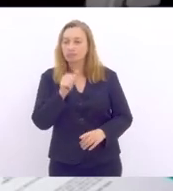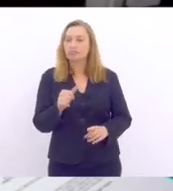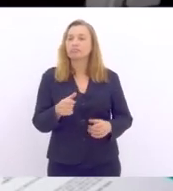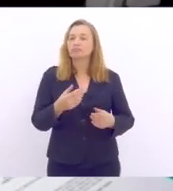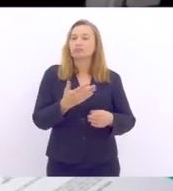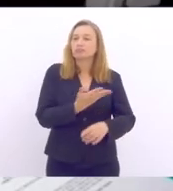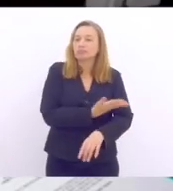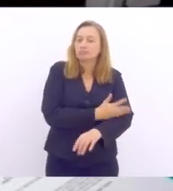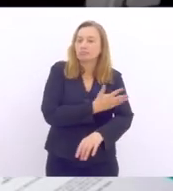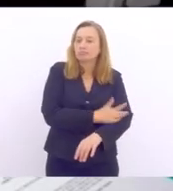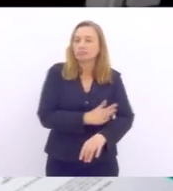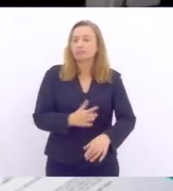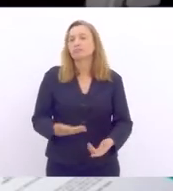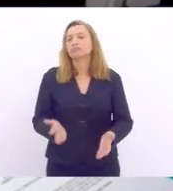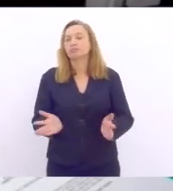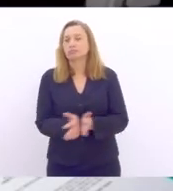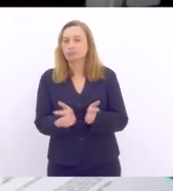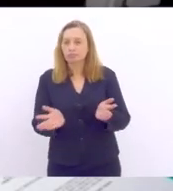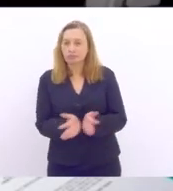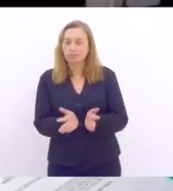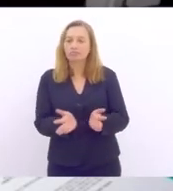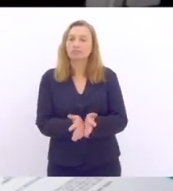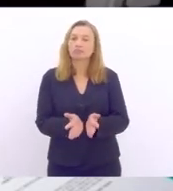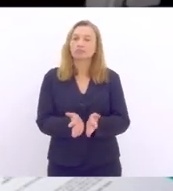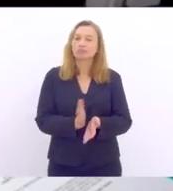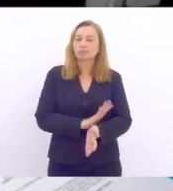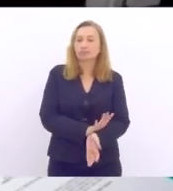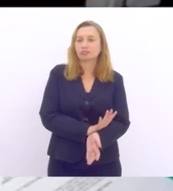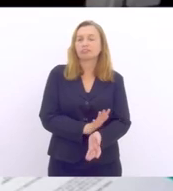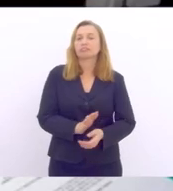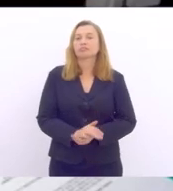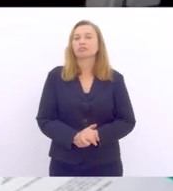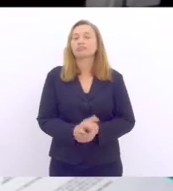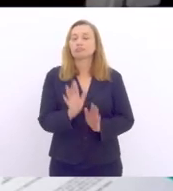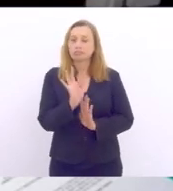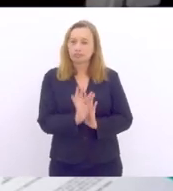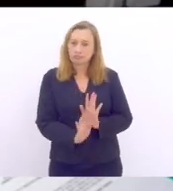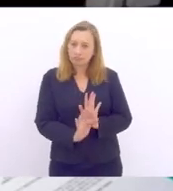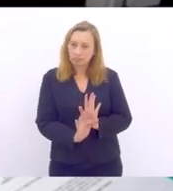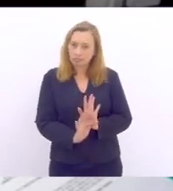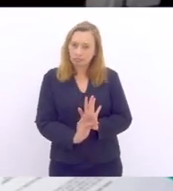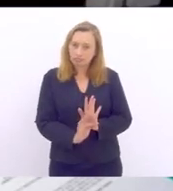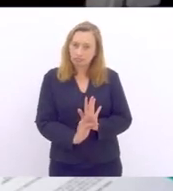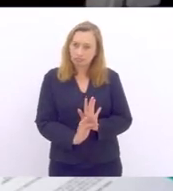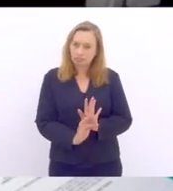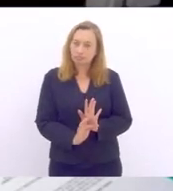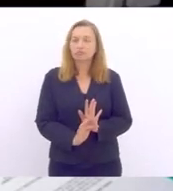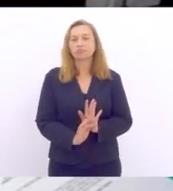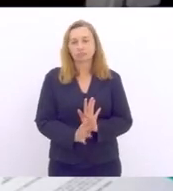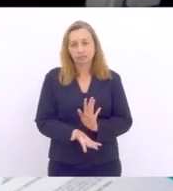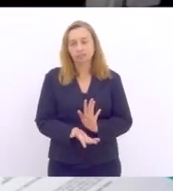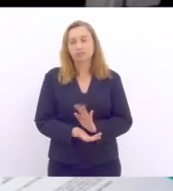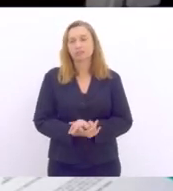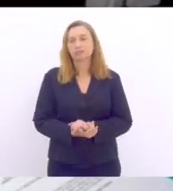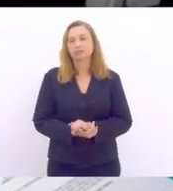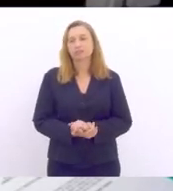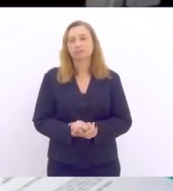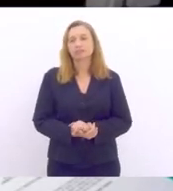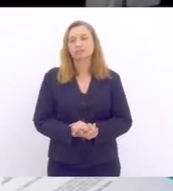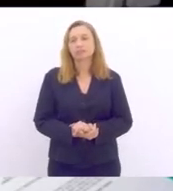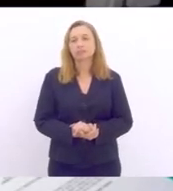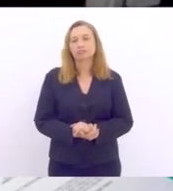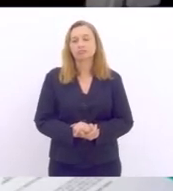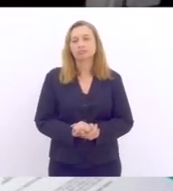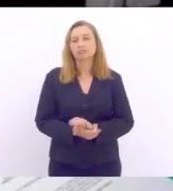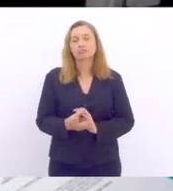classe, de preconceito racial, de modo que a gente tenha um texto que dê conta desses nós, dê conta desses gargalos. Como